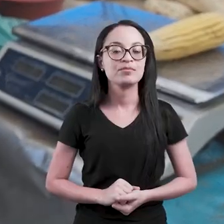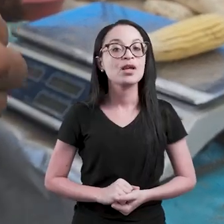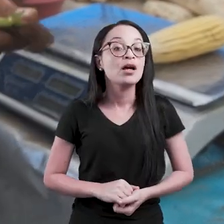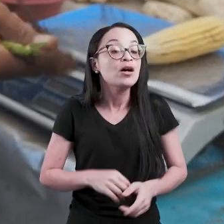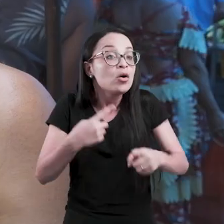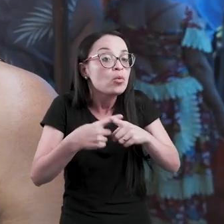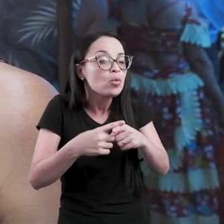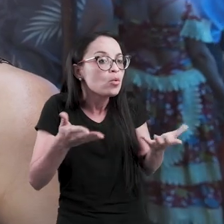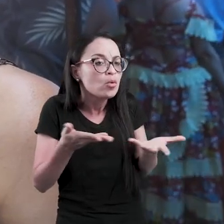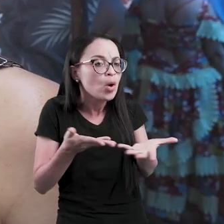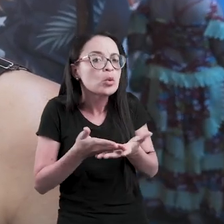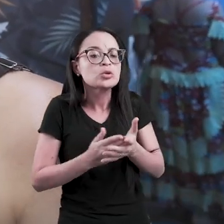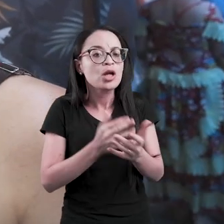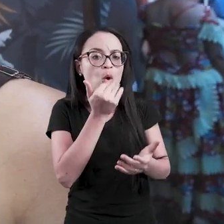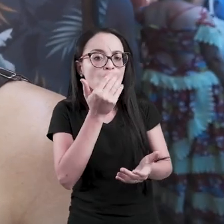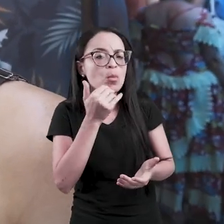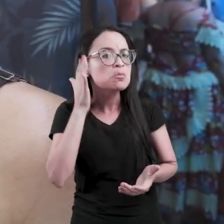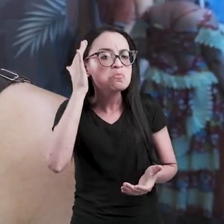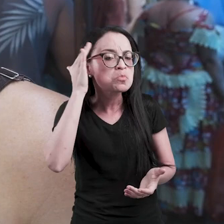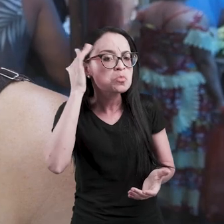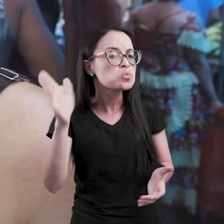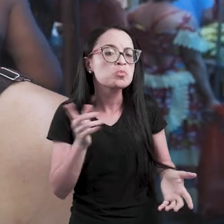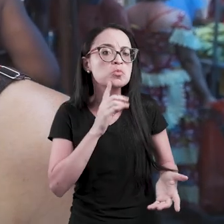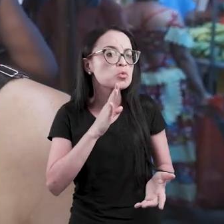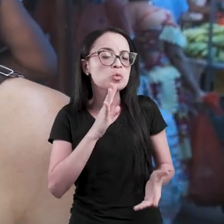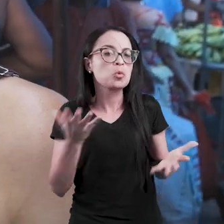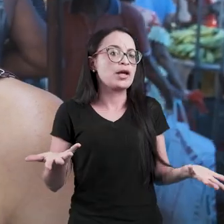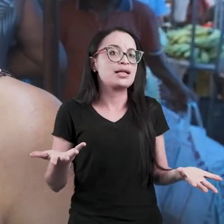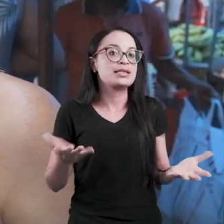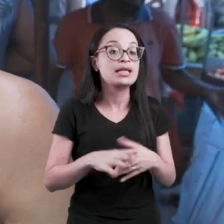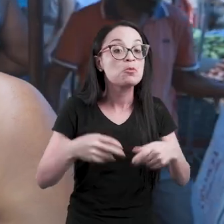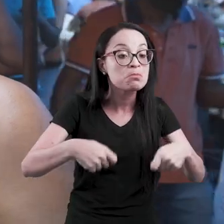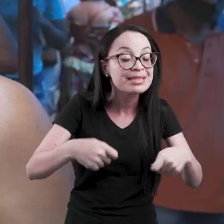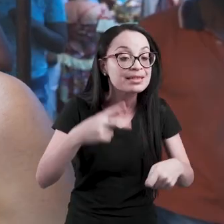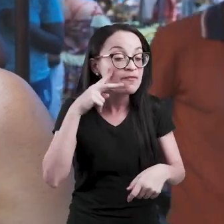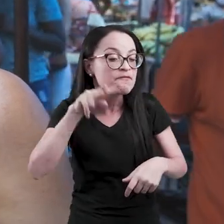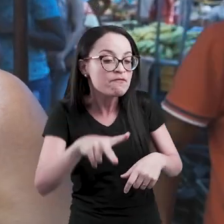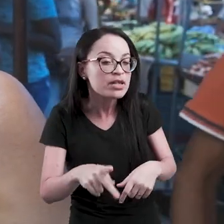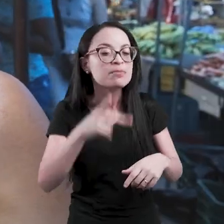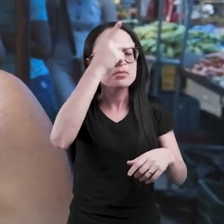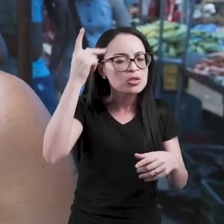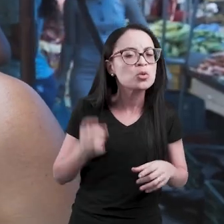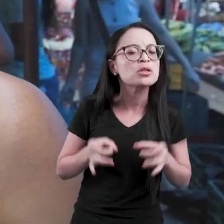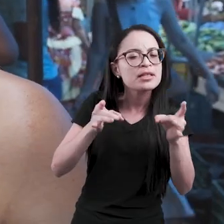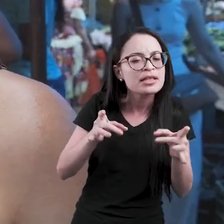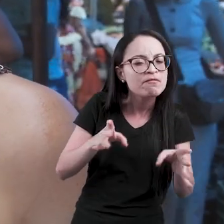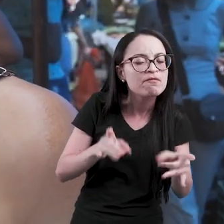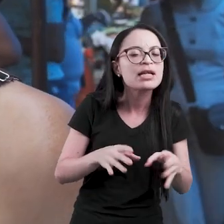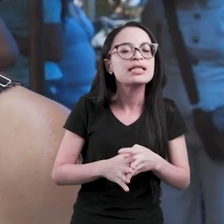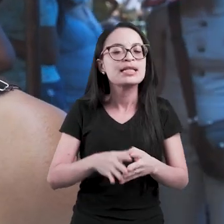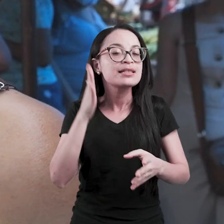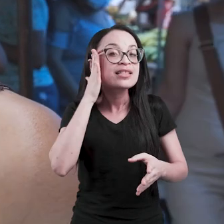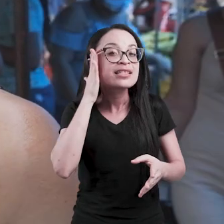Porque a gente hoje a gente não sabe o que é que a gente come, a gente tem que buscar pequenos produtores que a gente conhece, que tem contato, para saber que realmente não